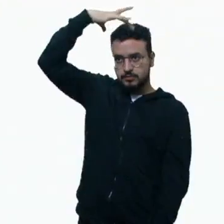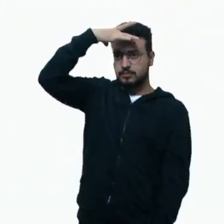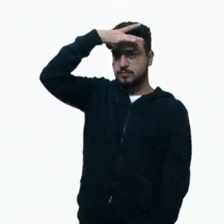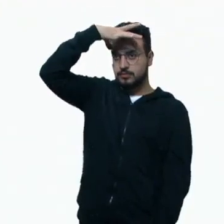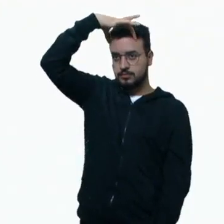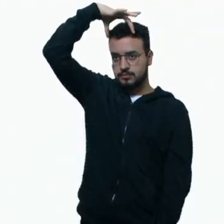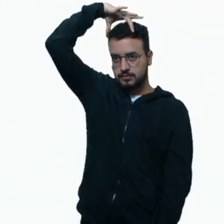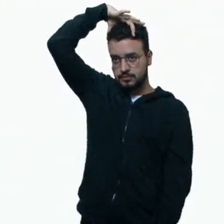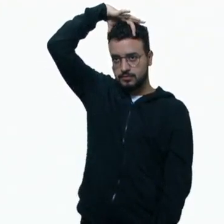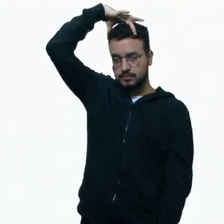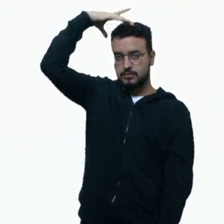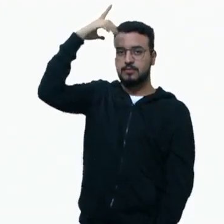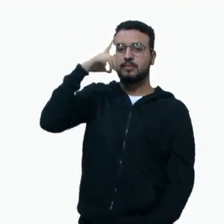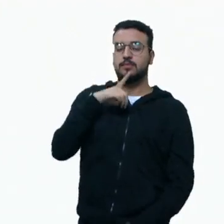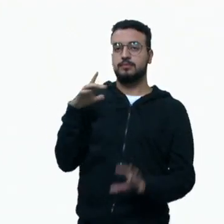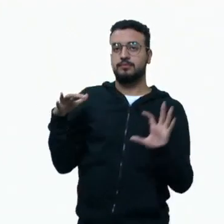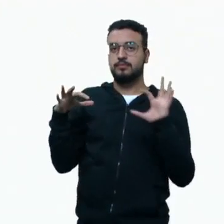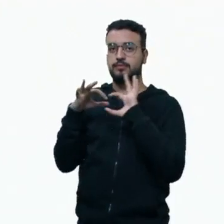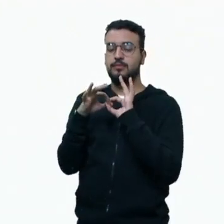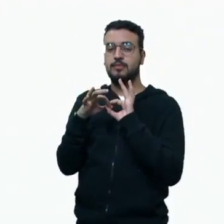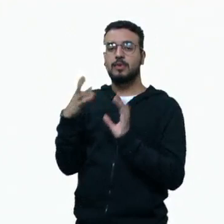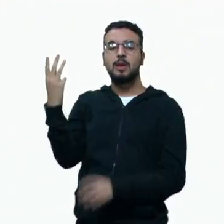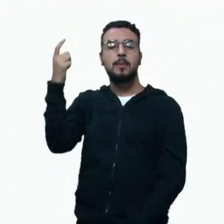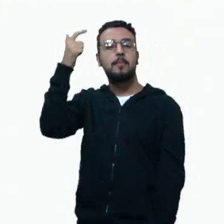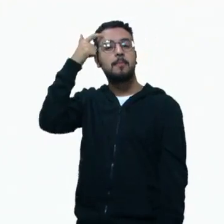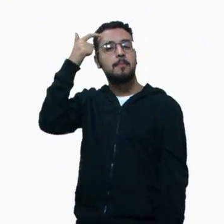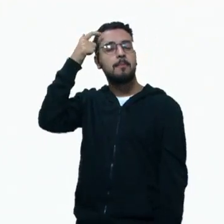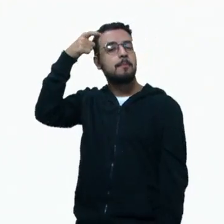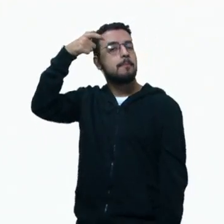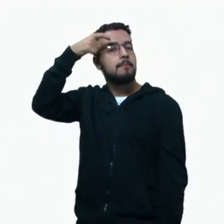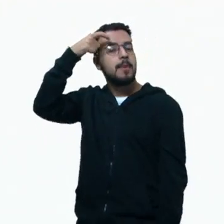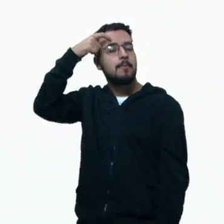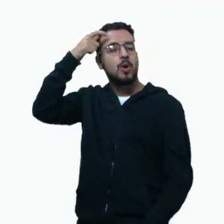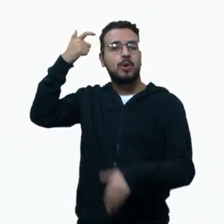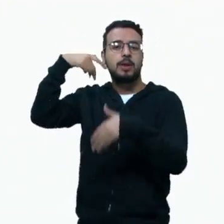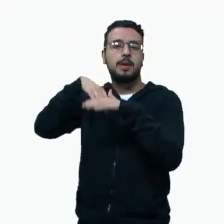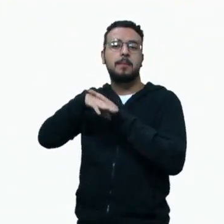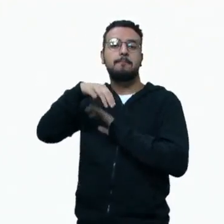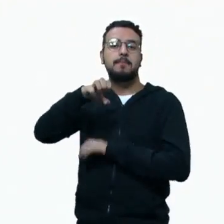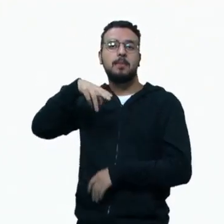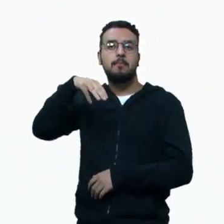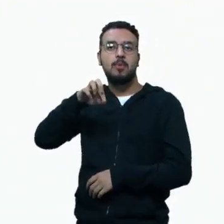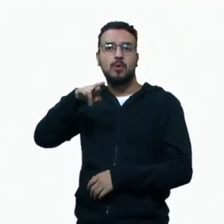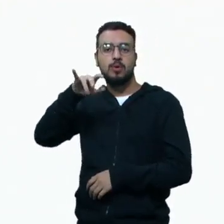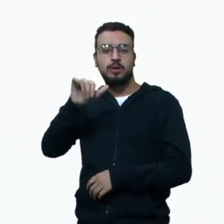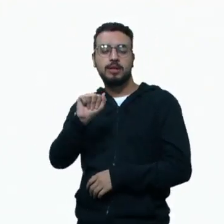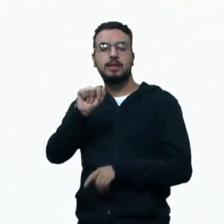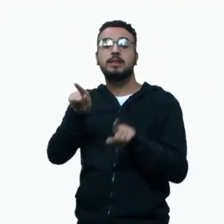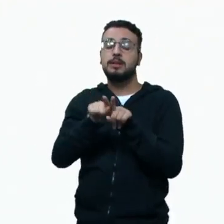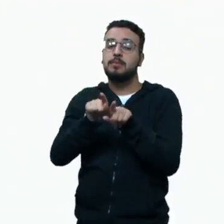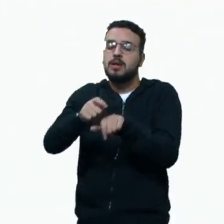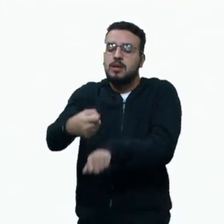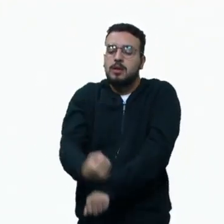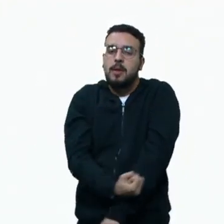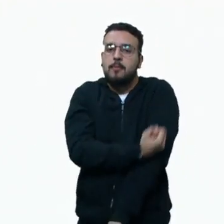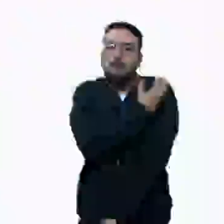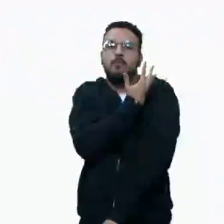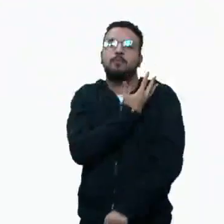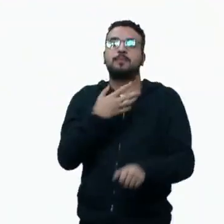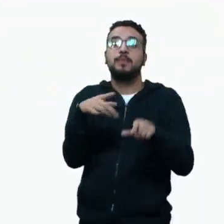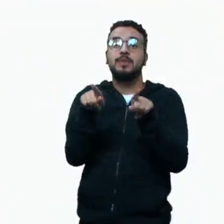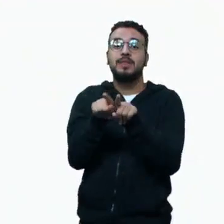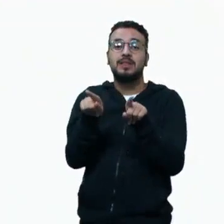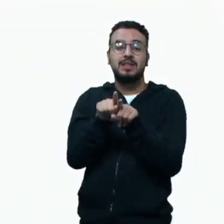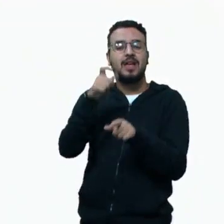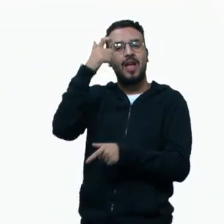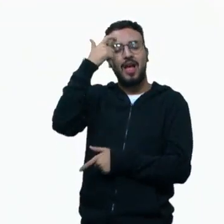e raciocínio. É um tipo de estrutura que com o tempo se desgasta. Isso acontece com o osso frontal também,